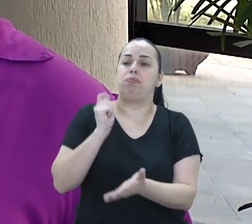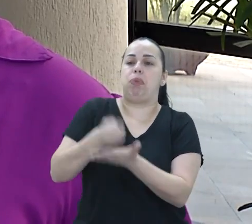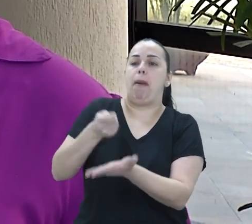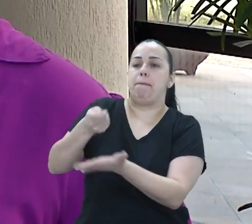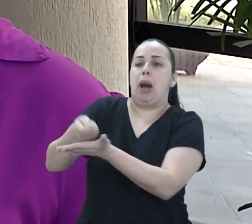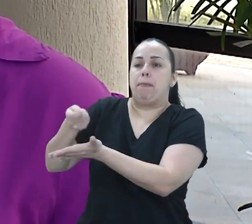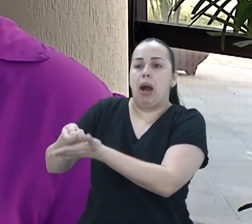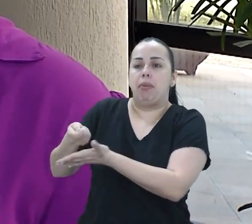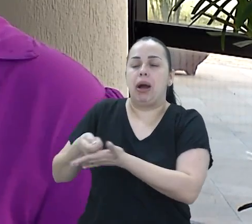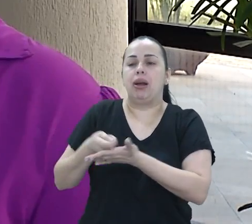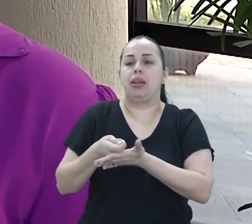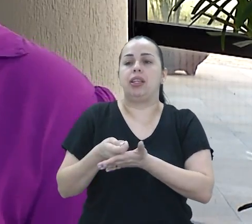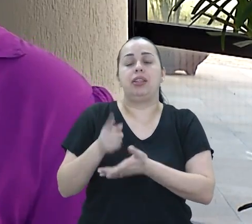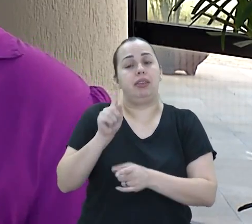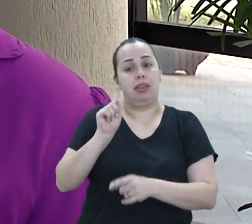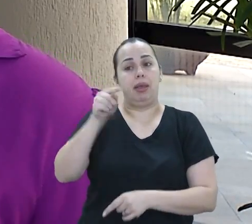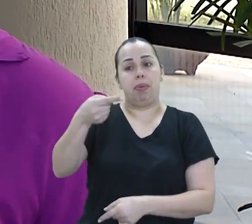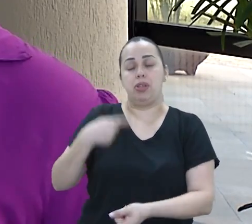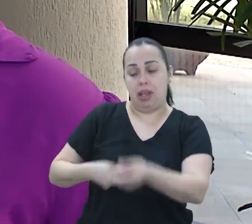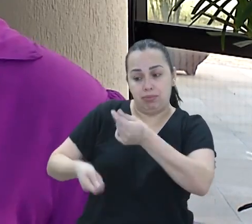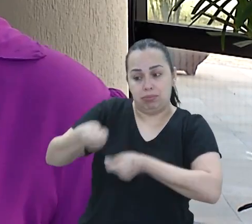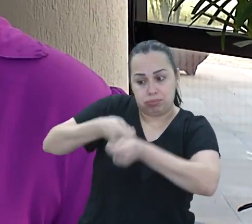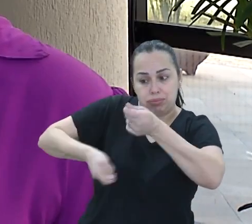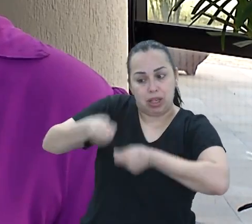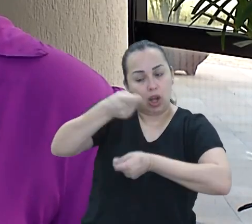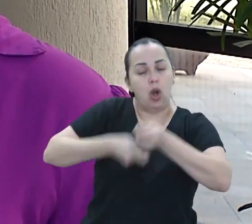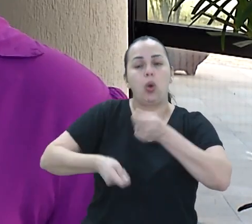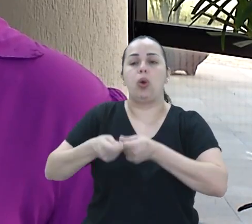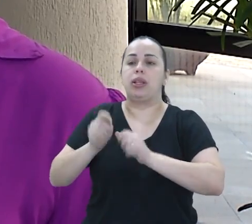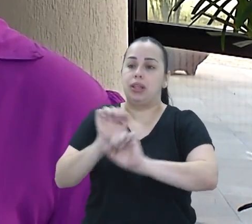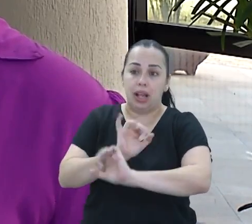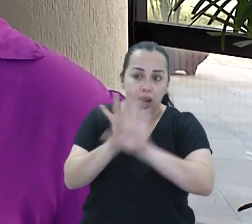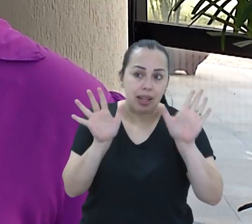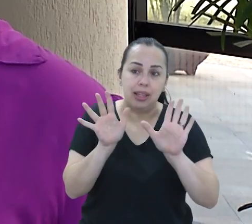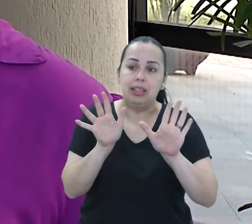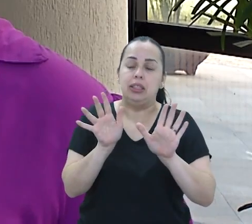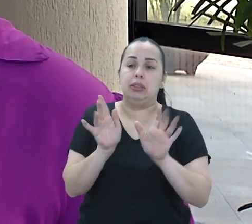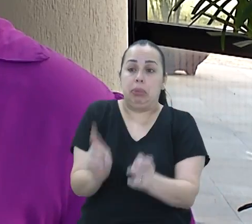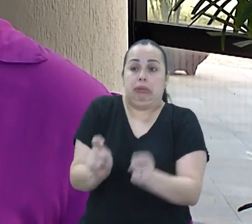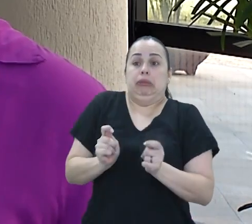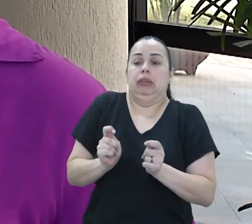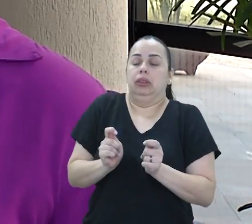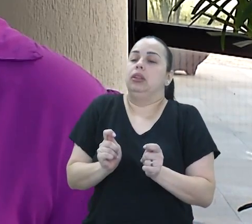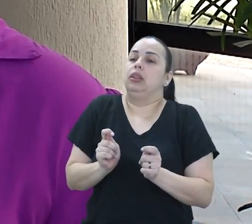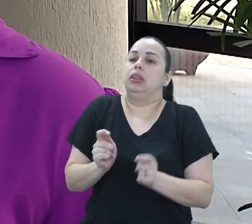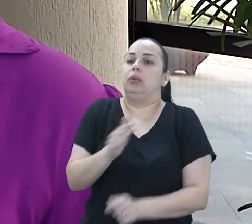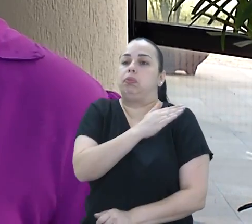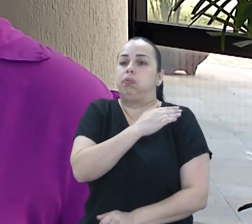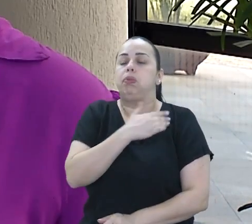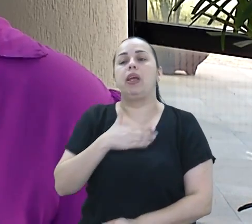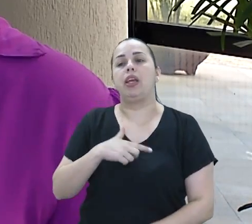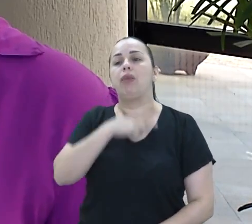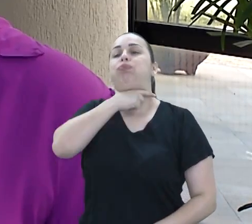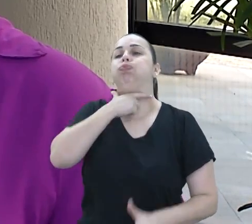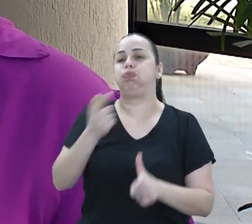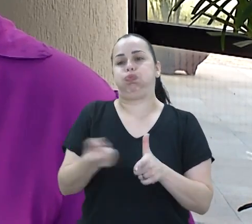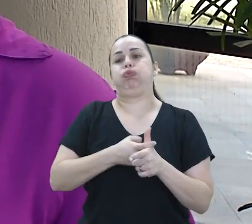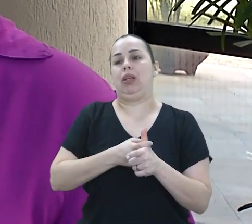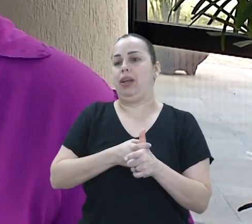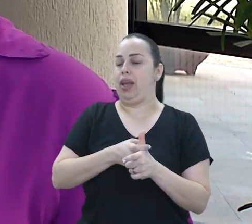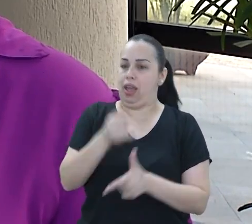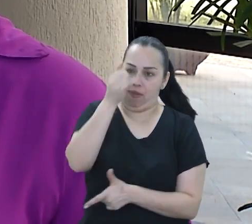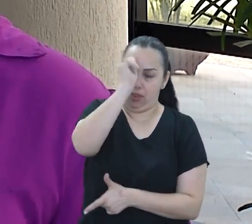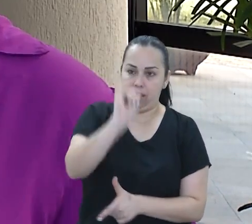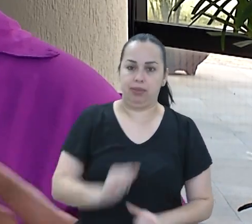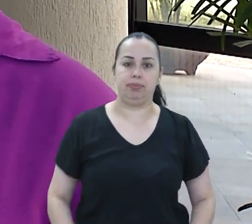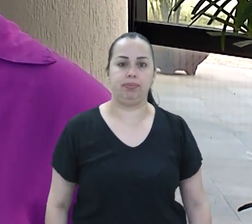desse empréstimo para que ela comece a pagar e assim ela poder negociar com segurança, com clareza, sem se apertar e fazer com